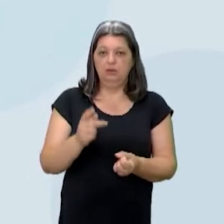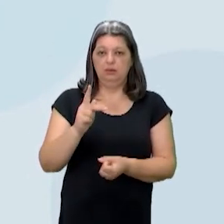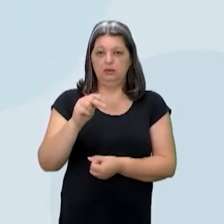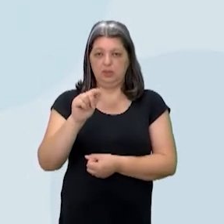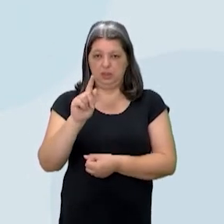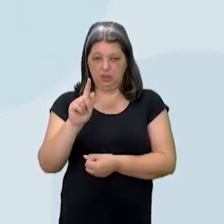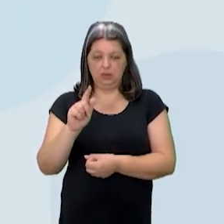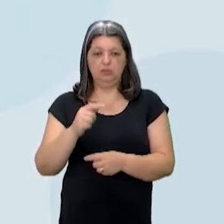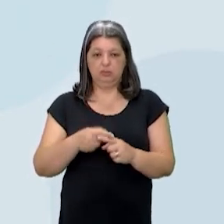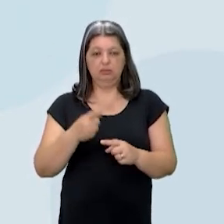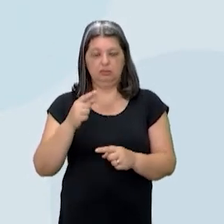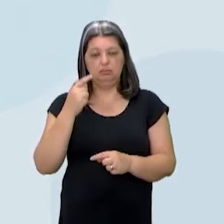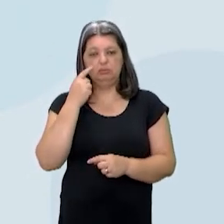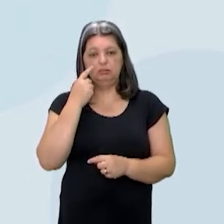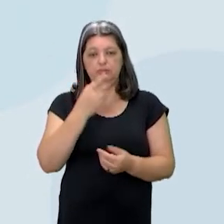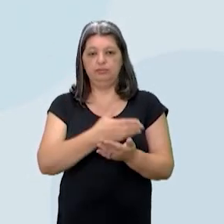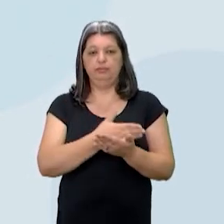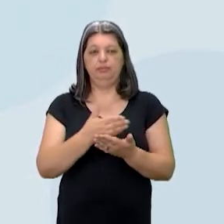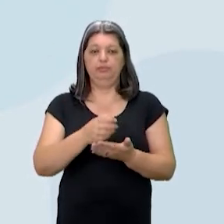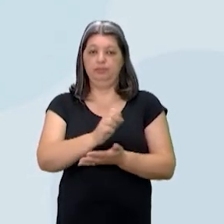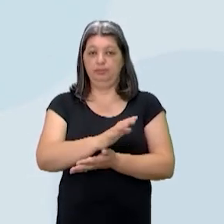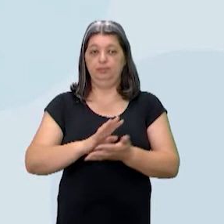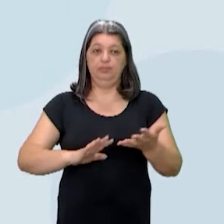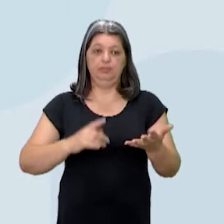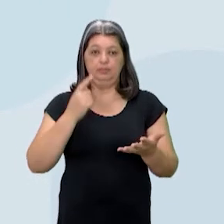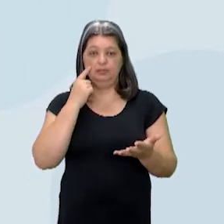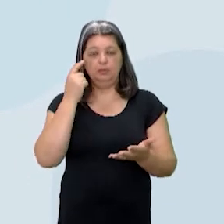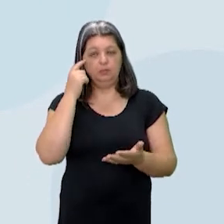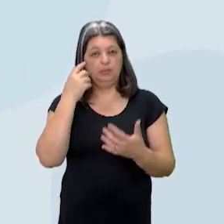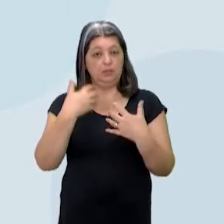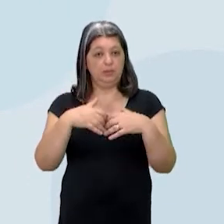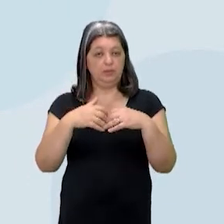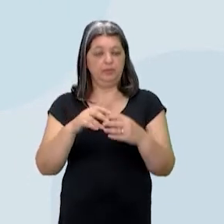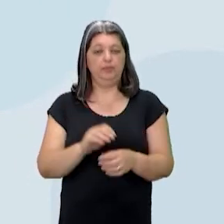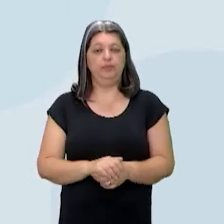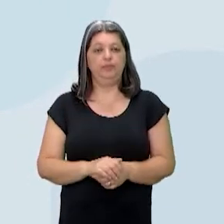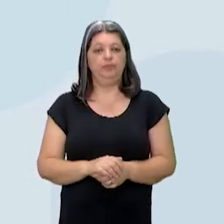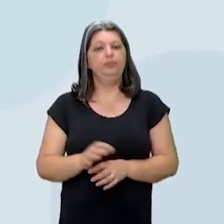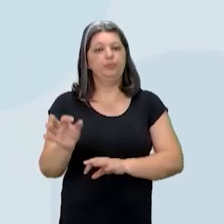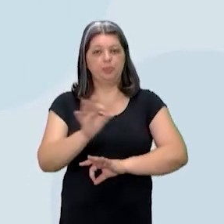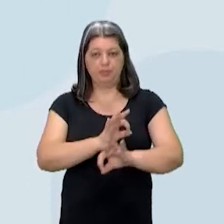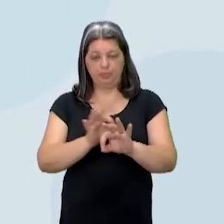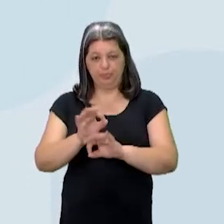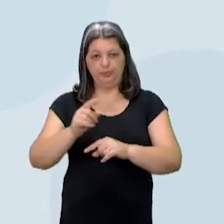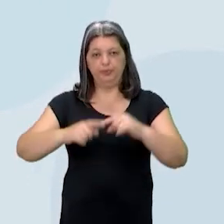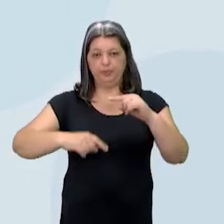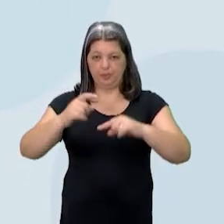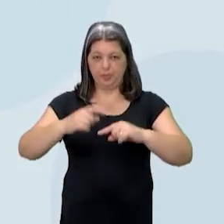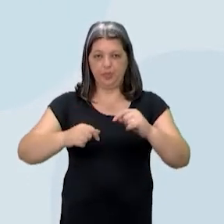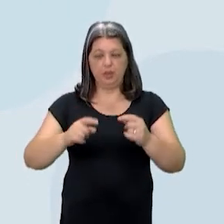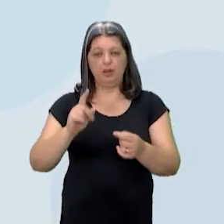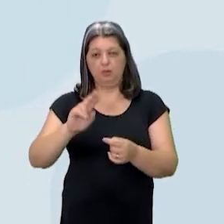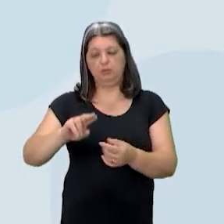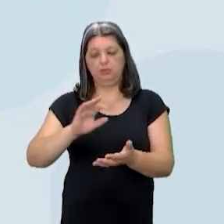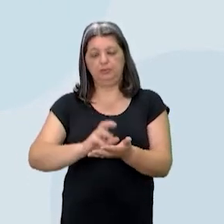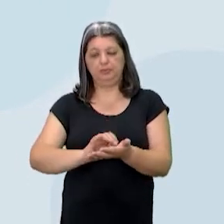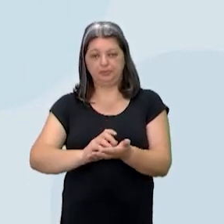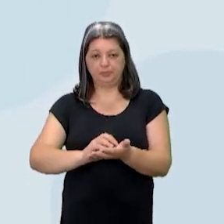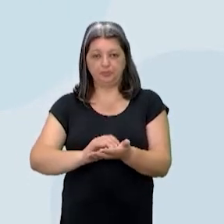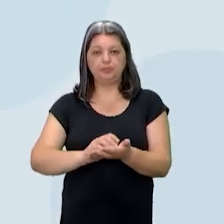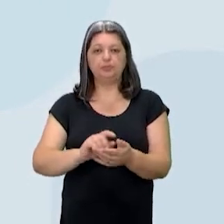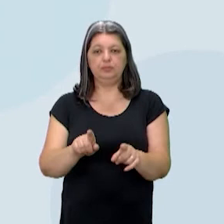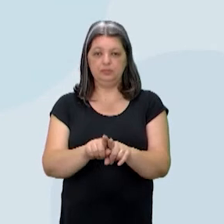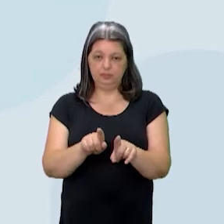certo? Então, já vamos começar com uma atividade para pensar. Prepare seu material, você vai fazer um pouquinho de cálculo. Deixa aí também